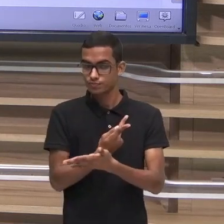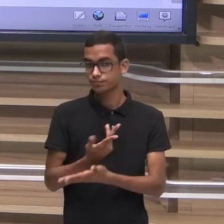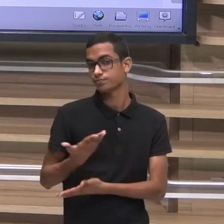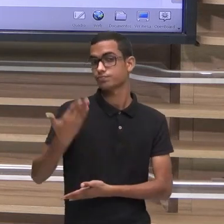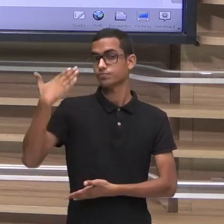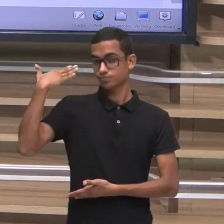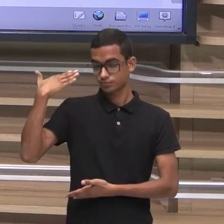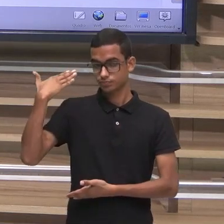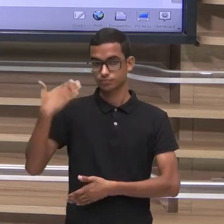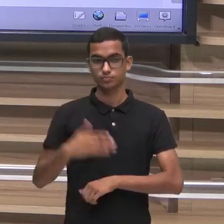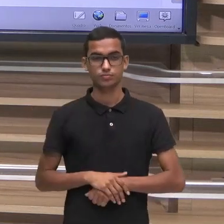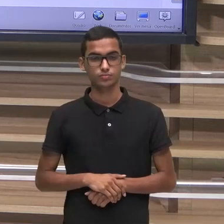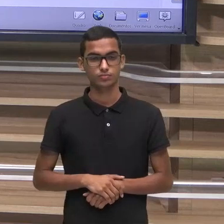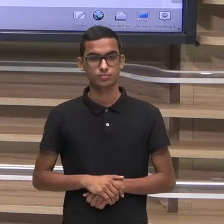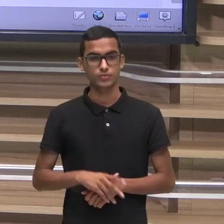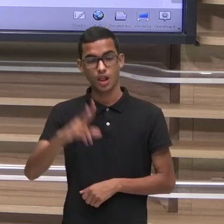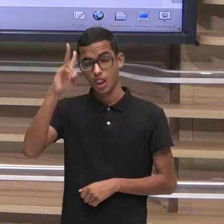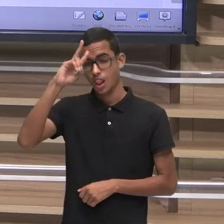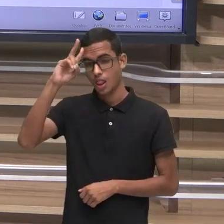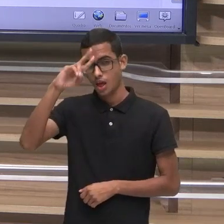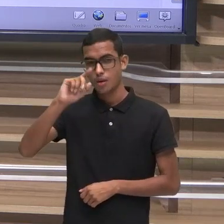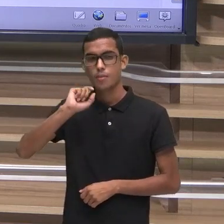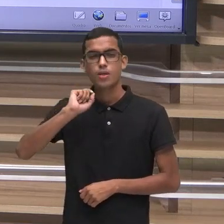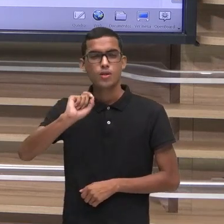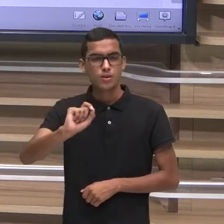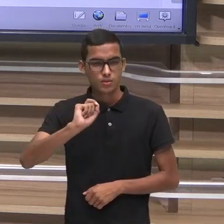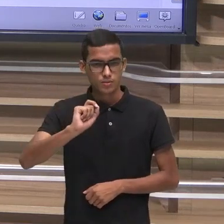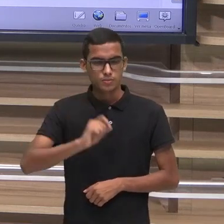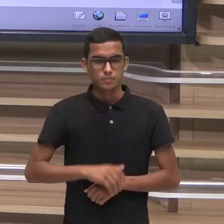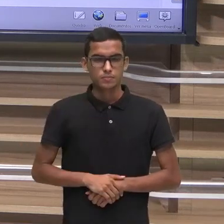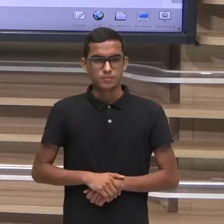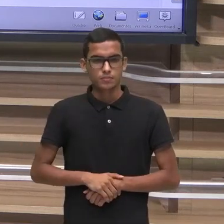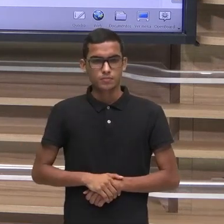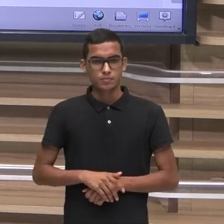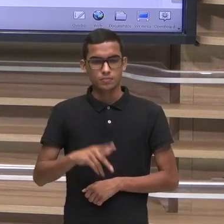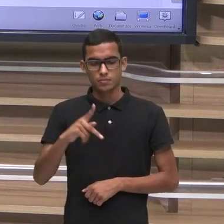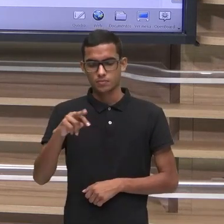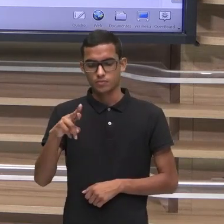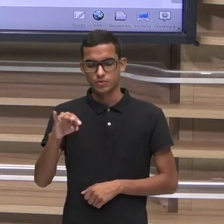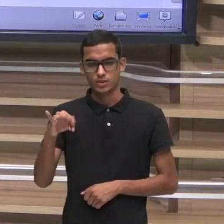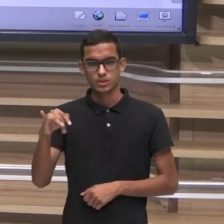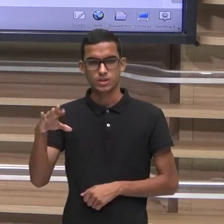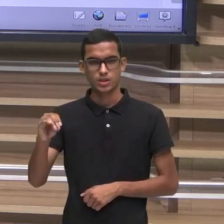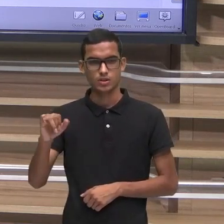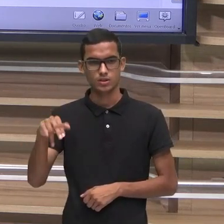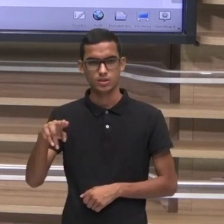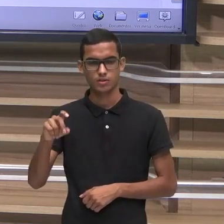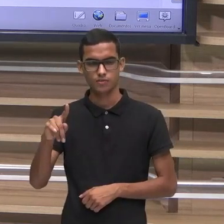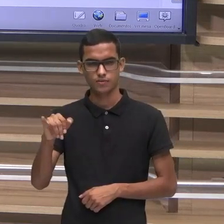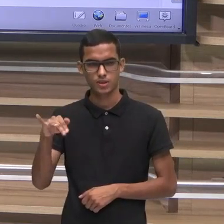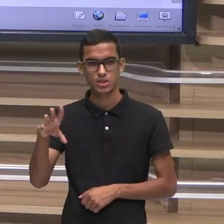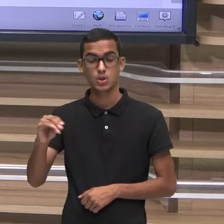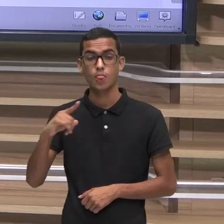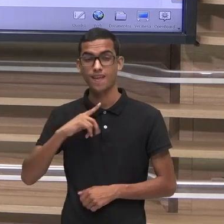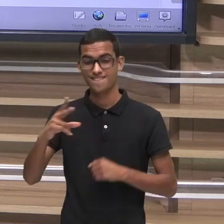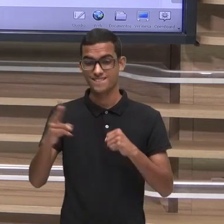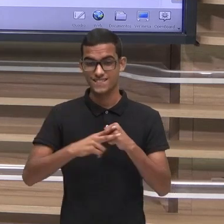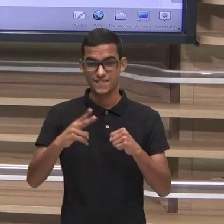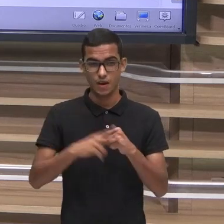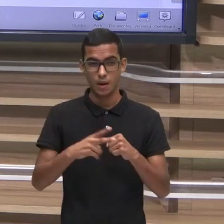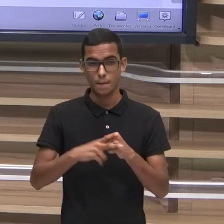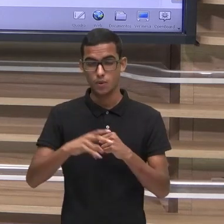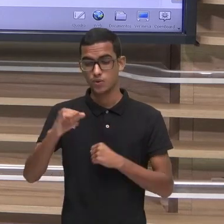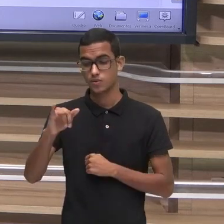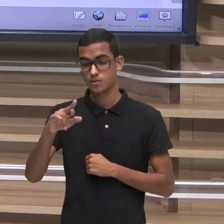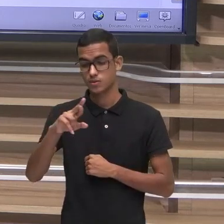que o pretérito indefinido tem muito verbo irregular, que seria interessante, no momento sempre oportuno,